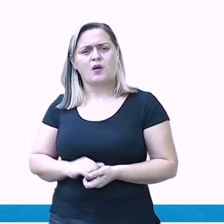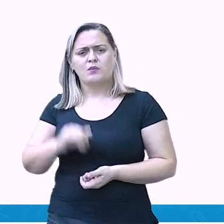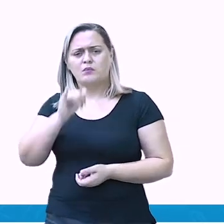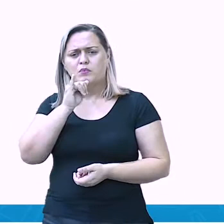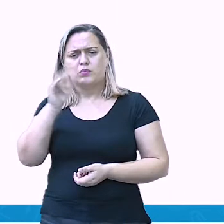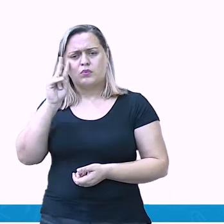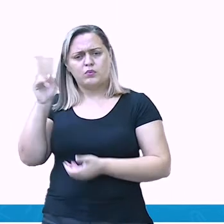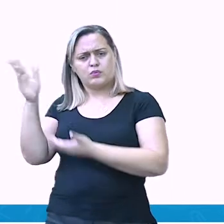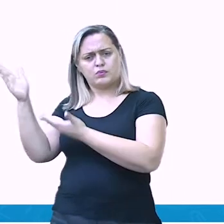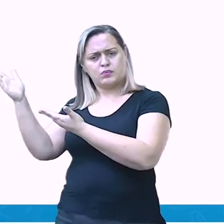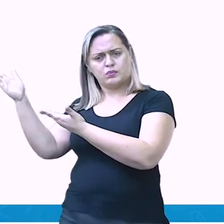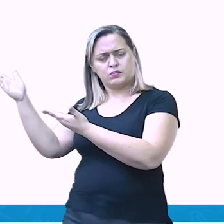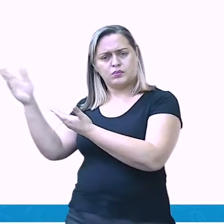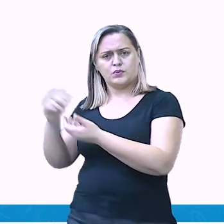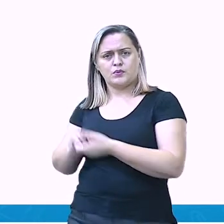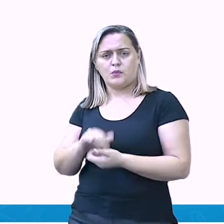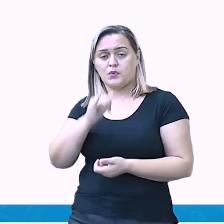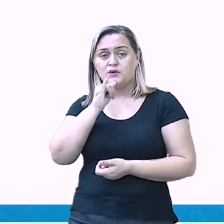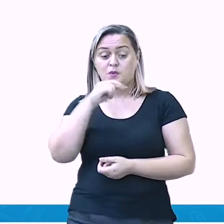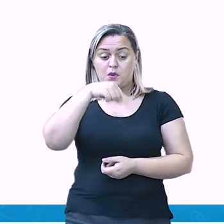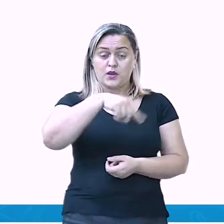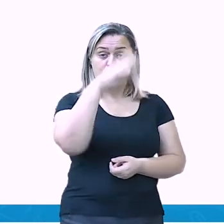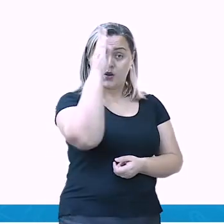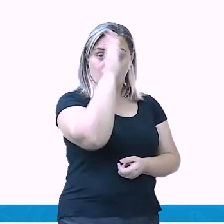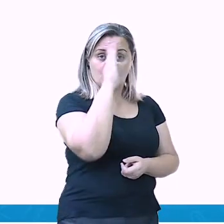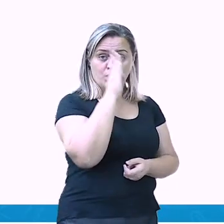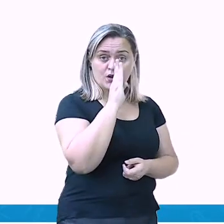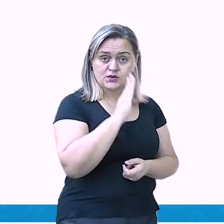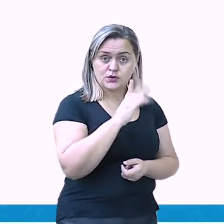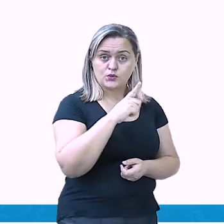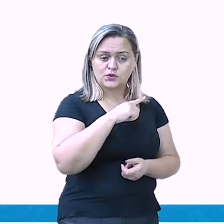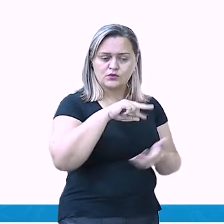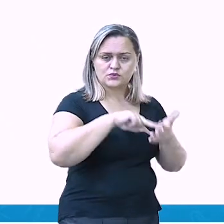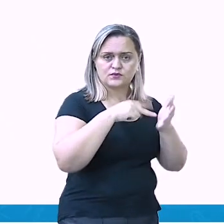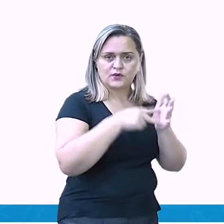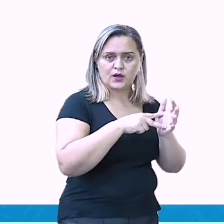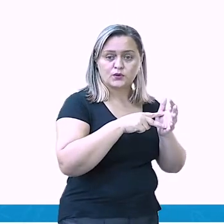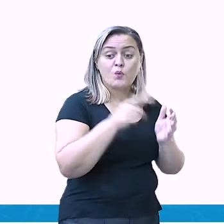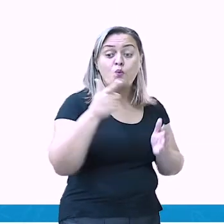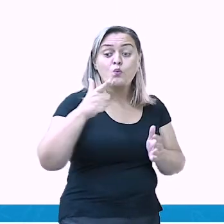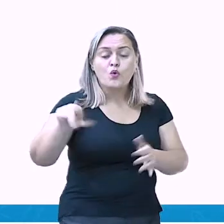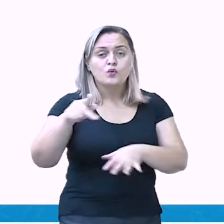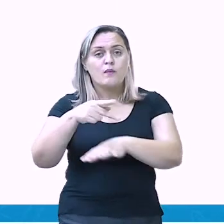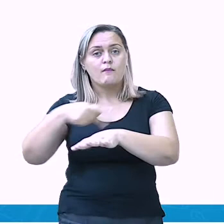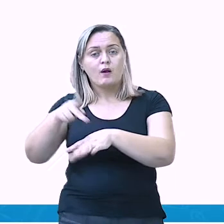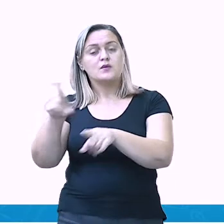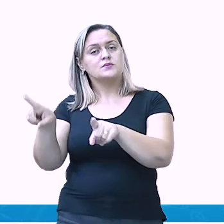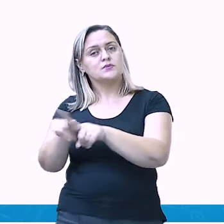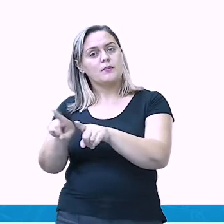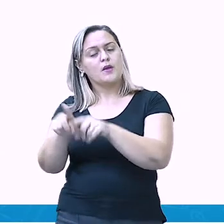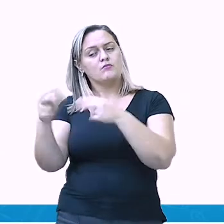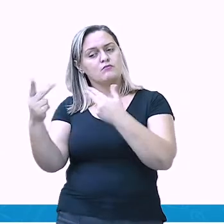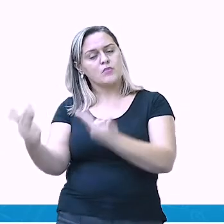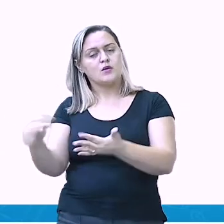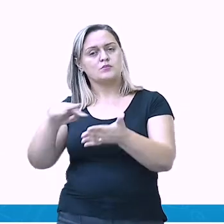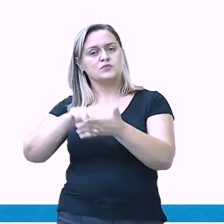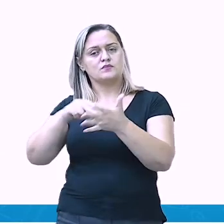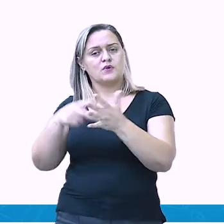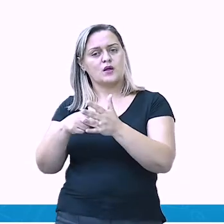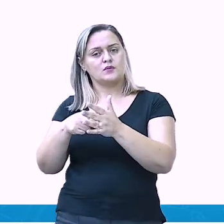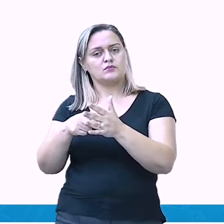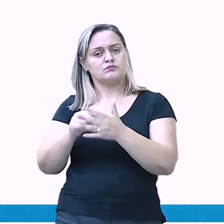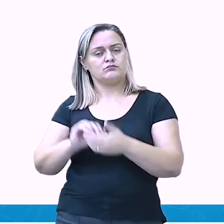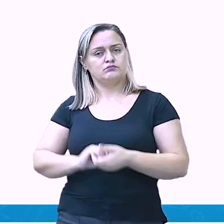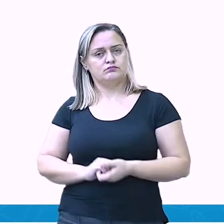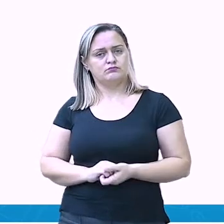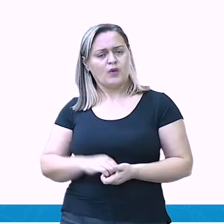aqui significa algo e lá no outro país vai ter o mesmo significado. Por exemplo, muito conhecido aqui